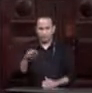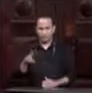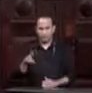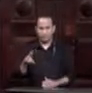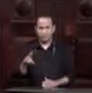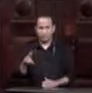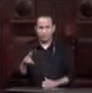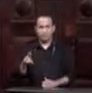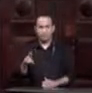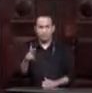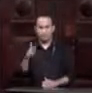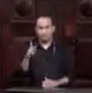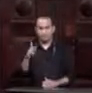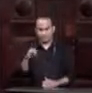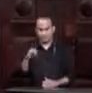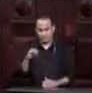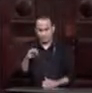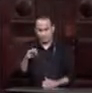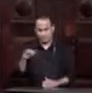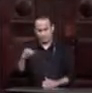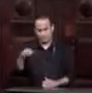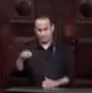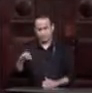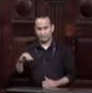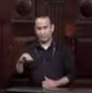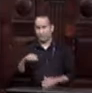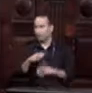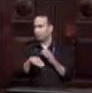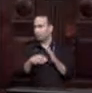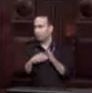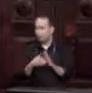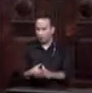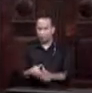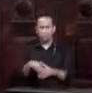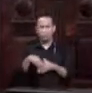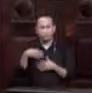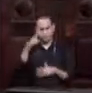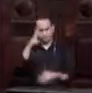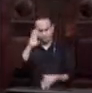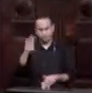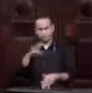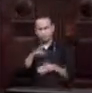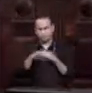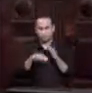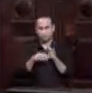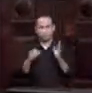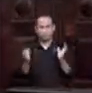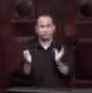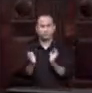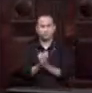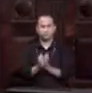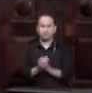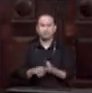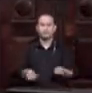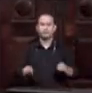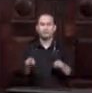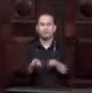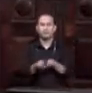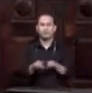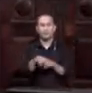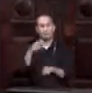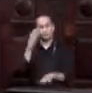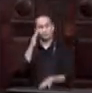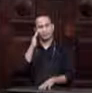Rafael Pisciani, a todos os líderes, a toda oposição que também